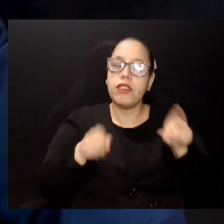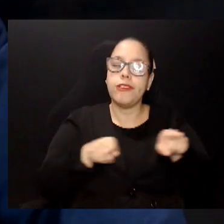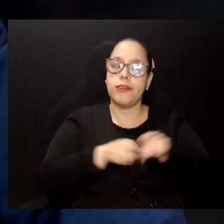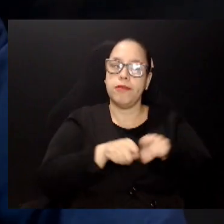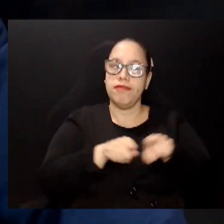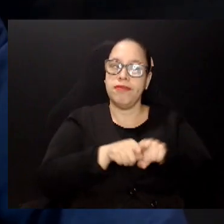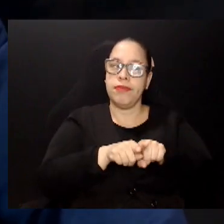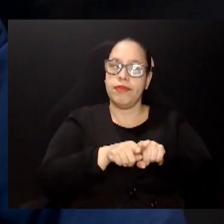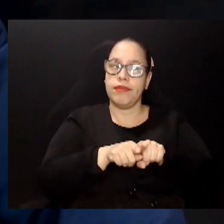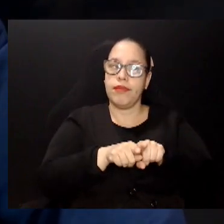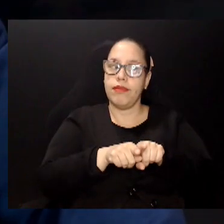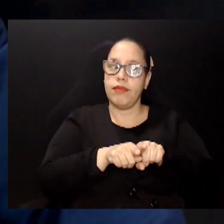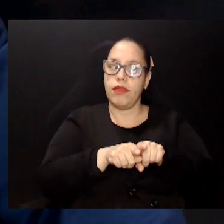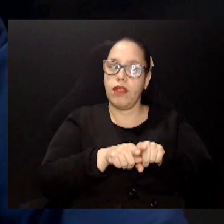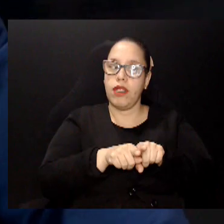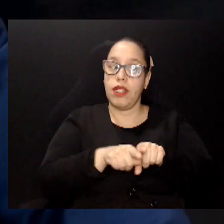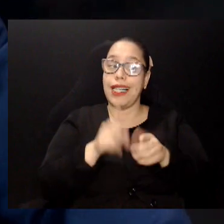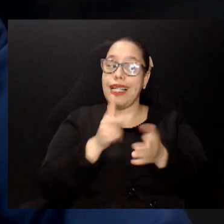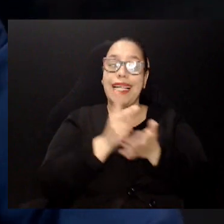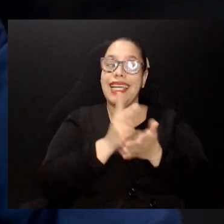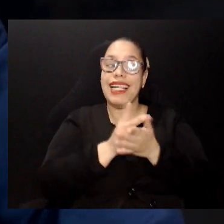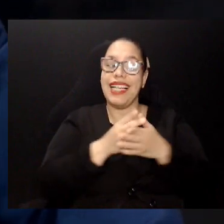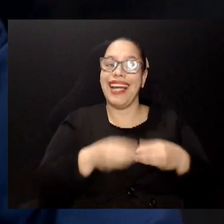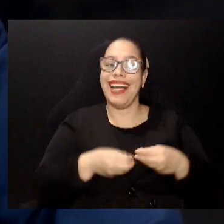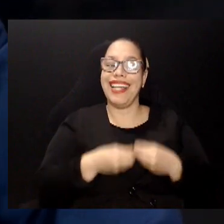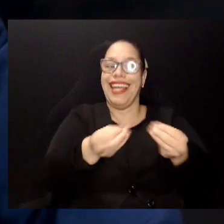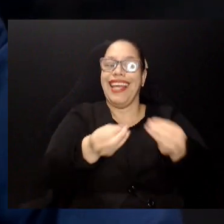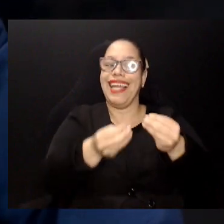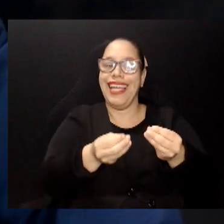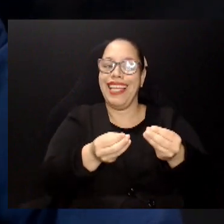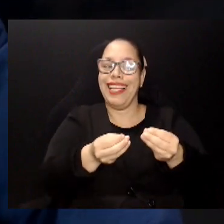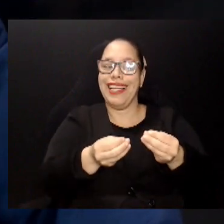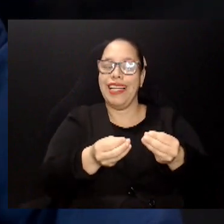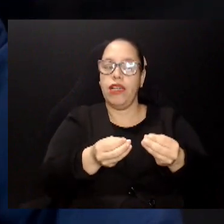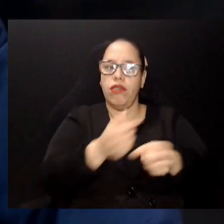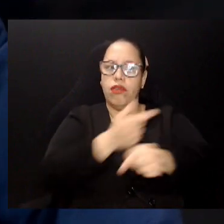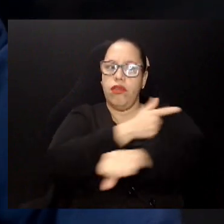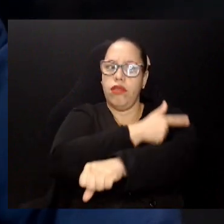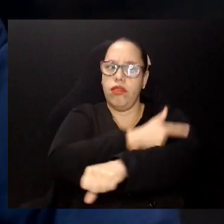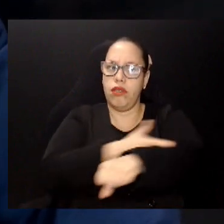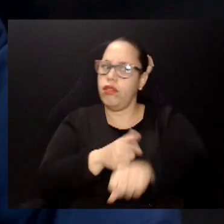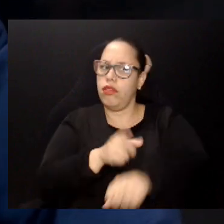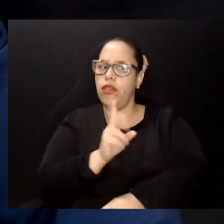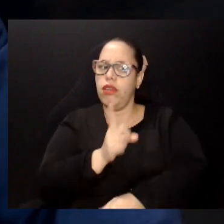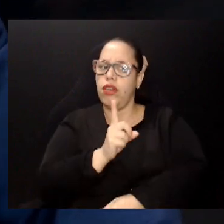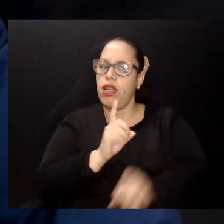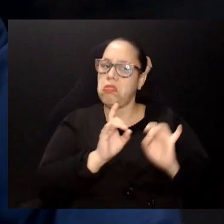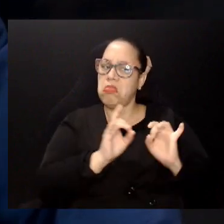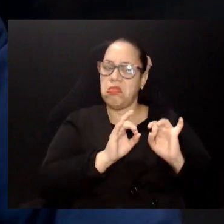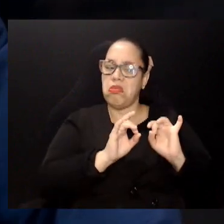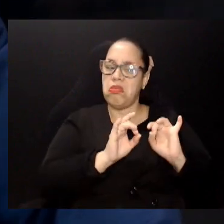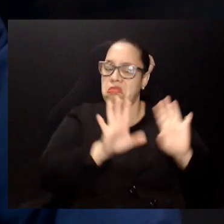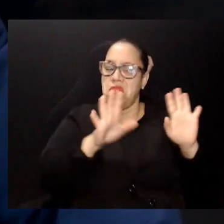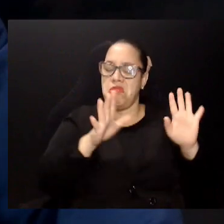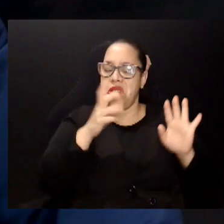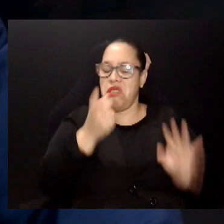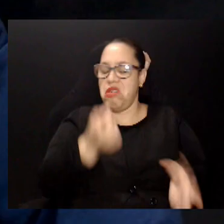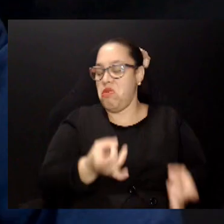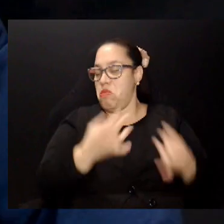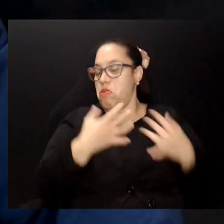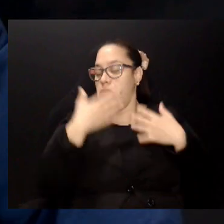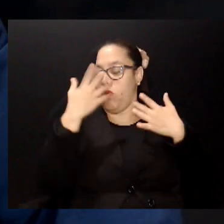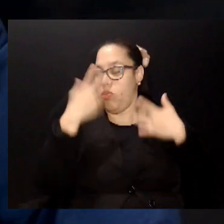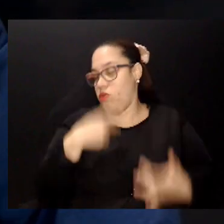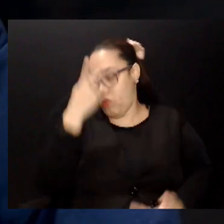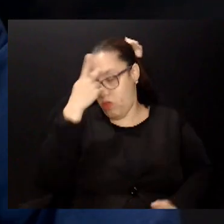é sempre ceder, ser educado não é sempre deixar de ser quem é, né? É também